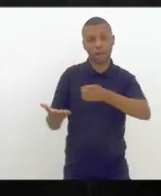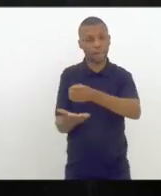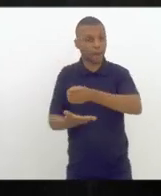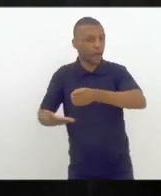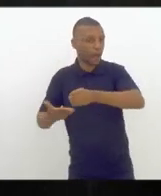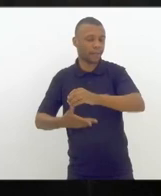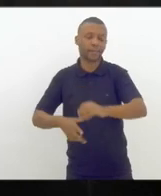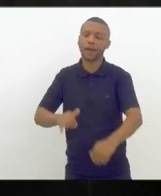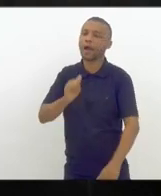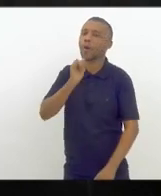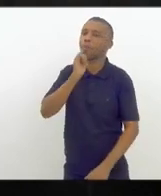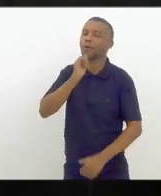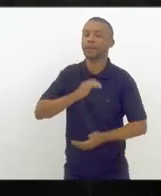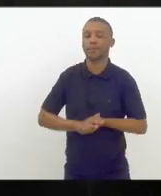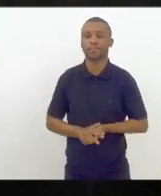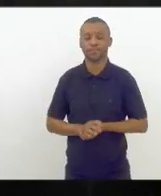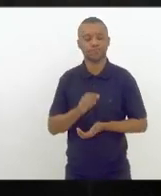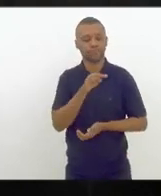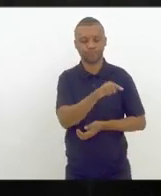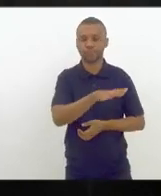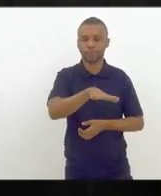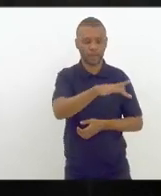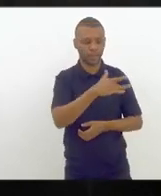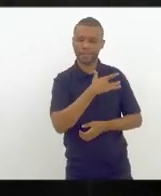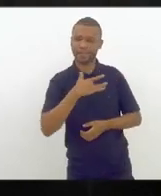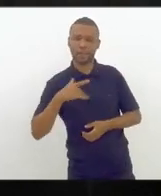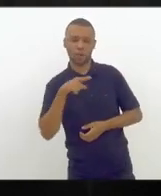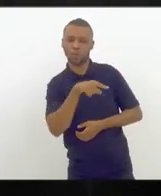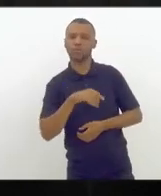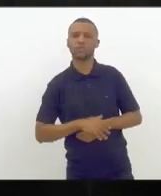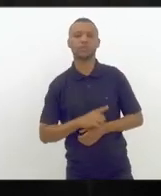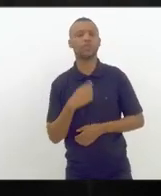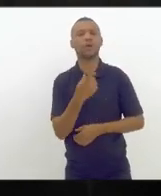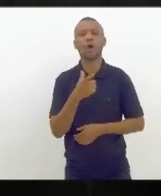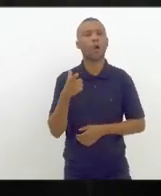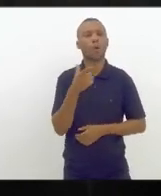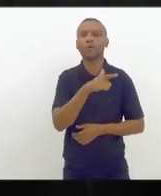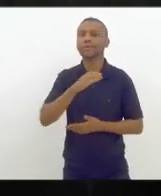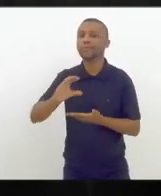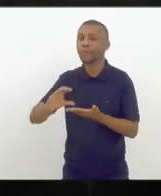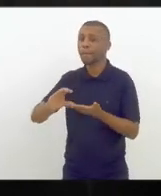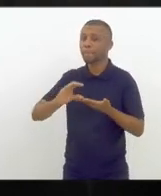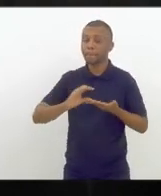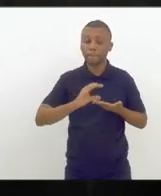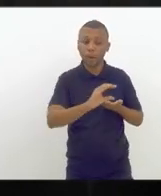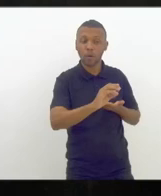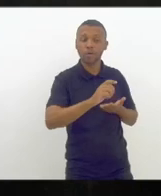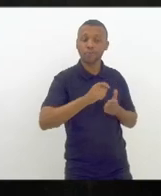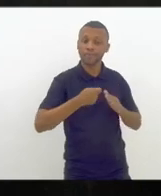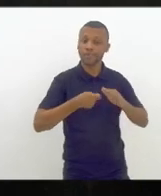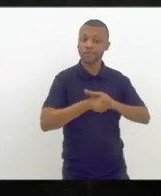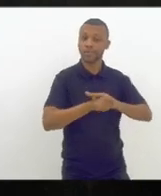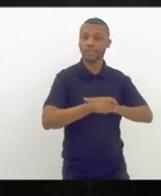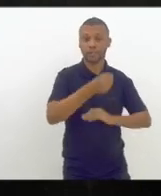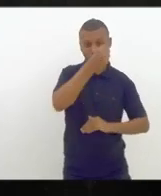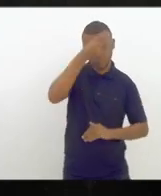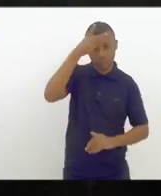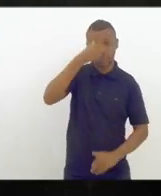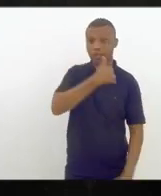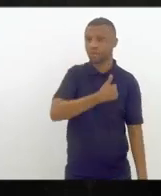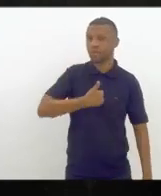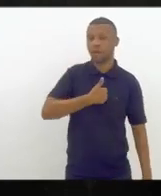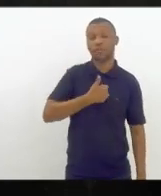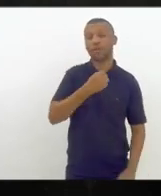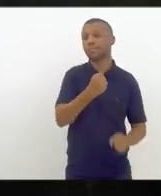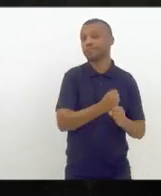exemplo, na área de saúde, nós conseguimos levar para São João de Meriti a reforma